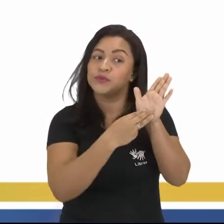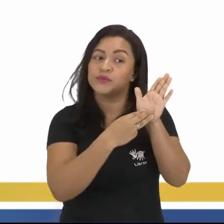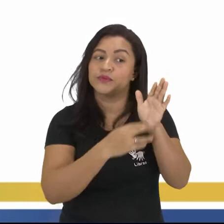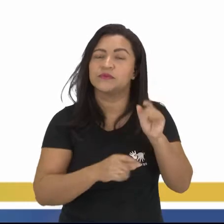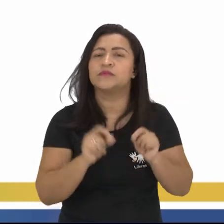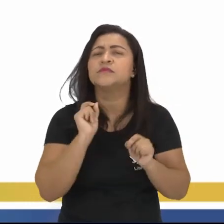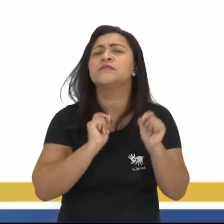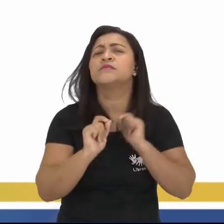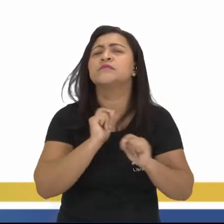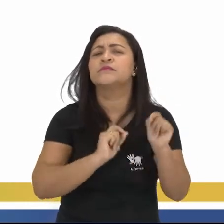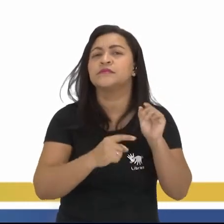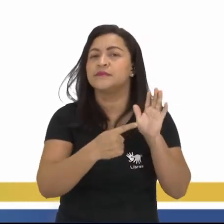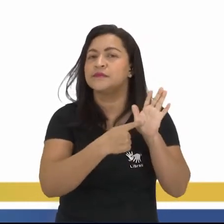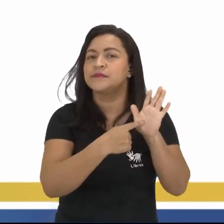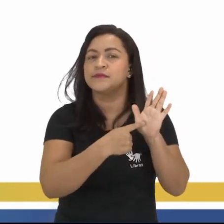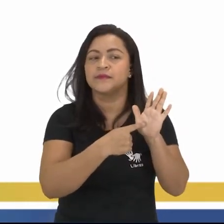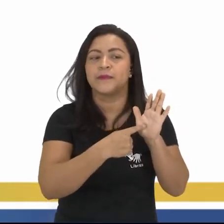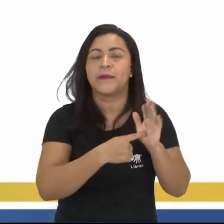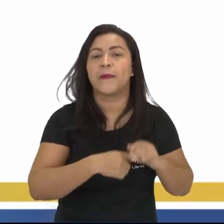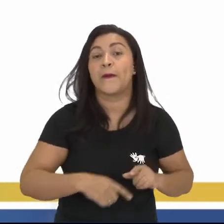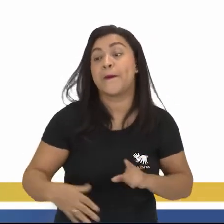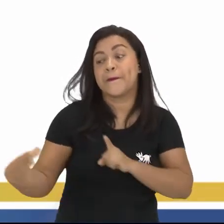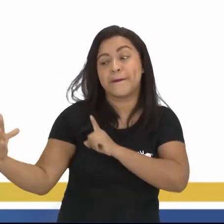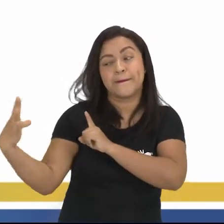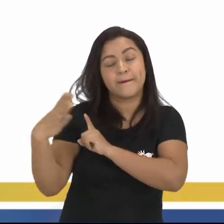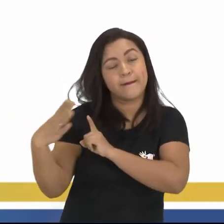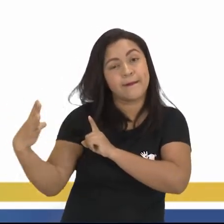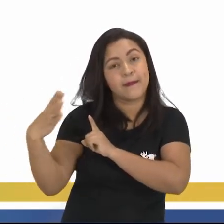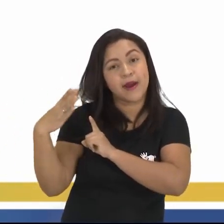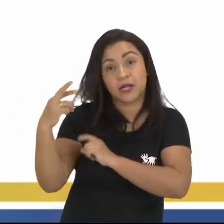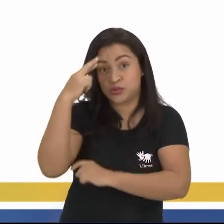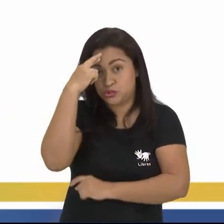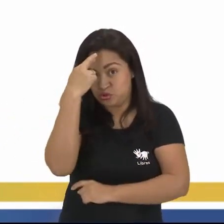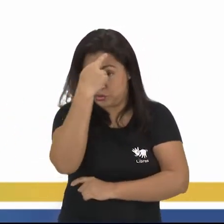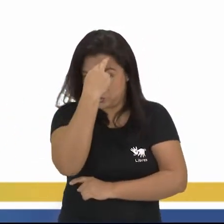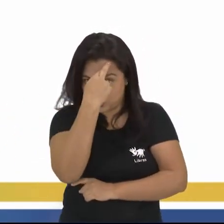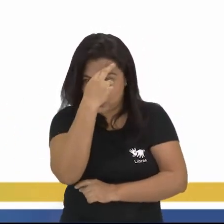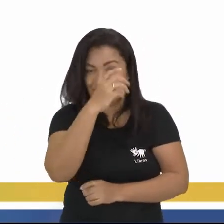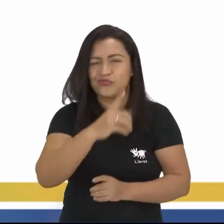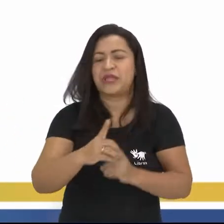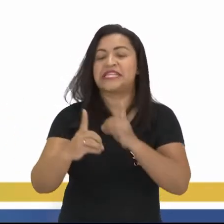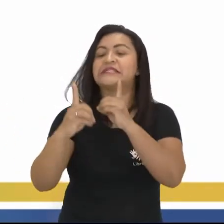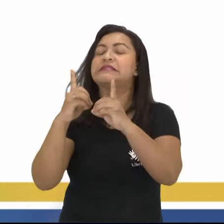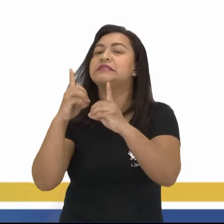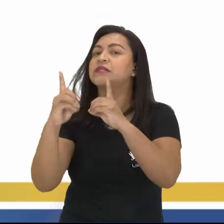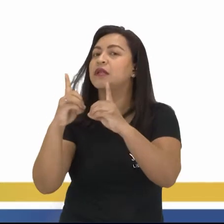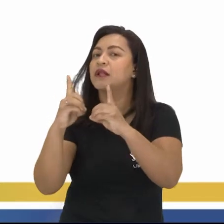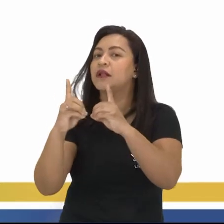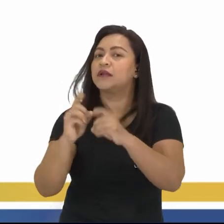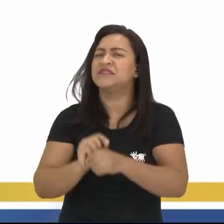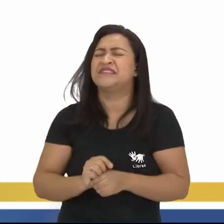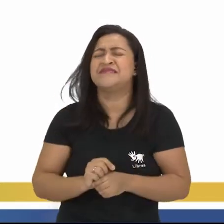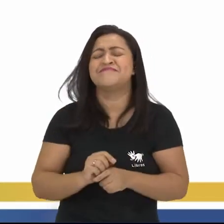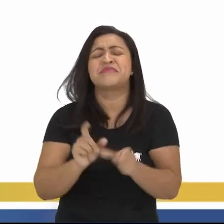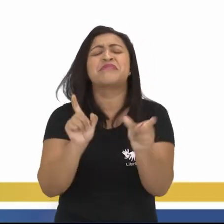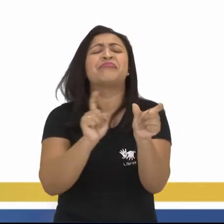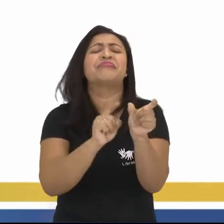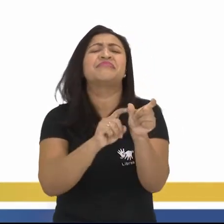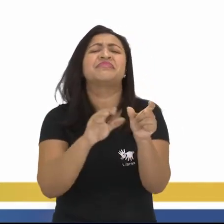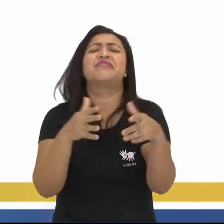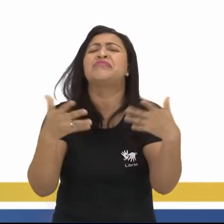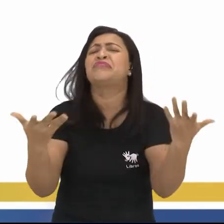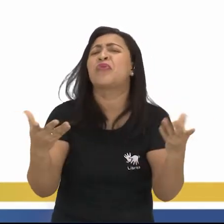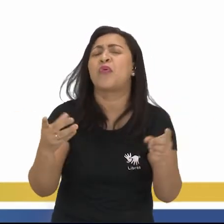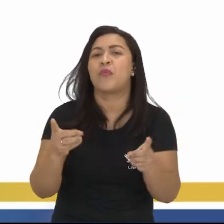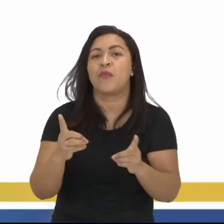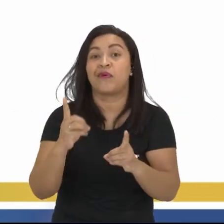onde? Materialismo histórico dialético. Essa palavra dialética é uma palavra que não é tão